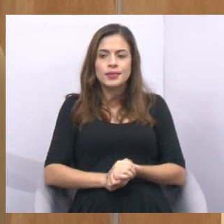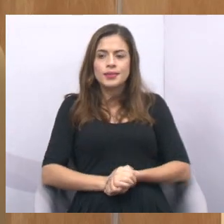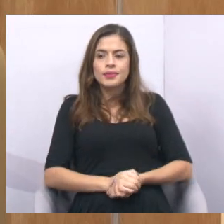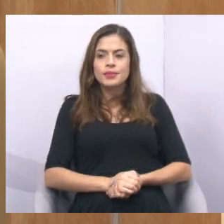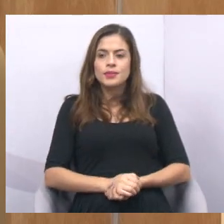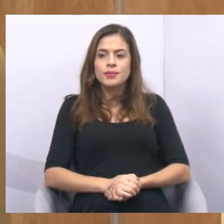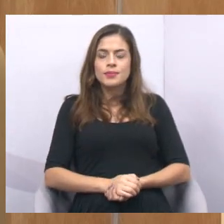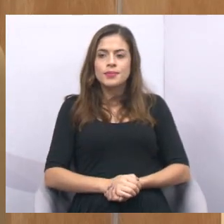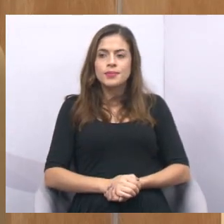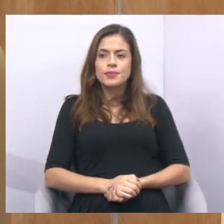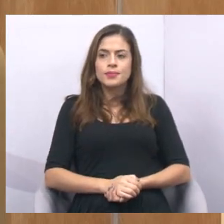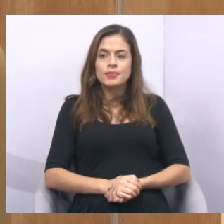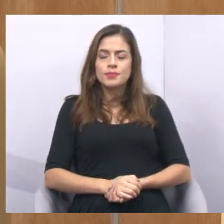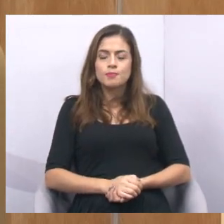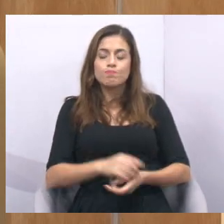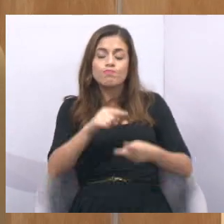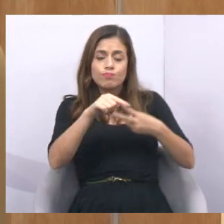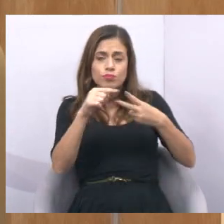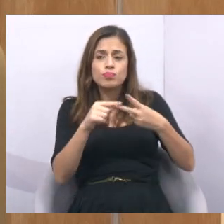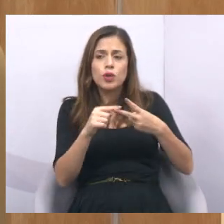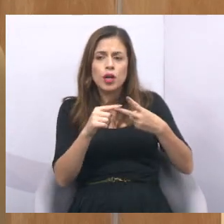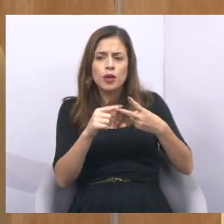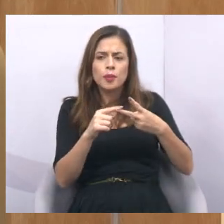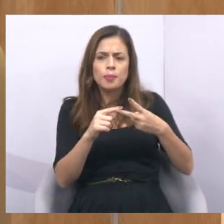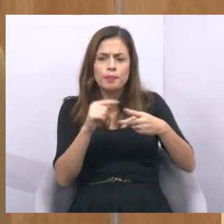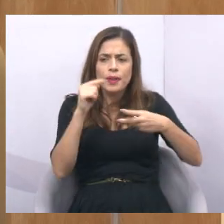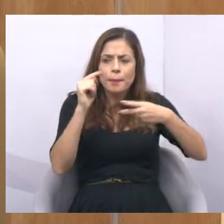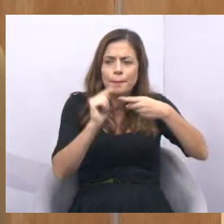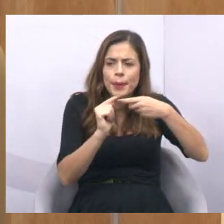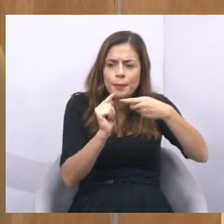E por dois motivos. Primeiro,